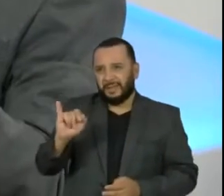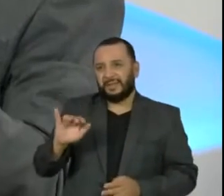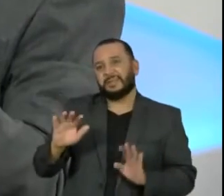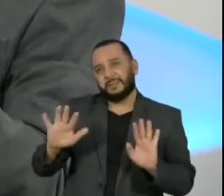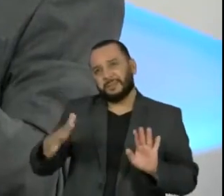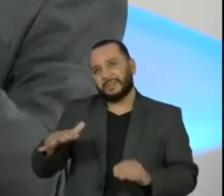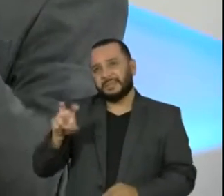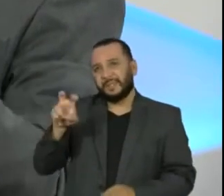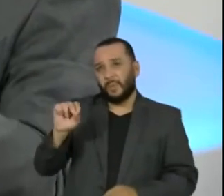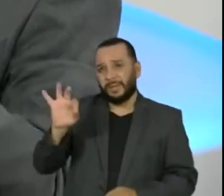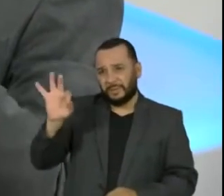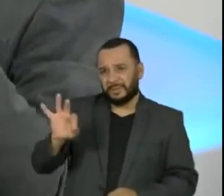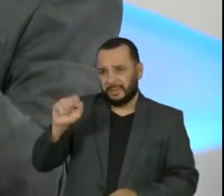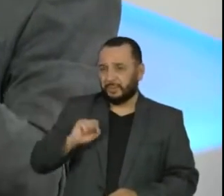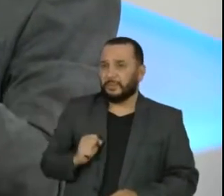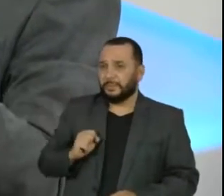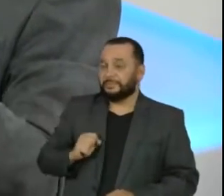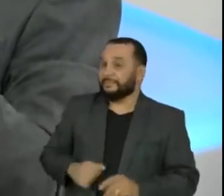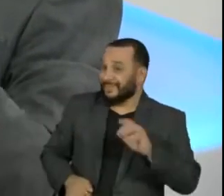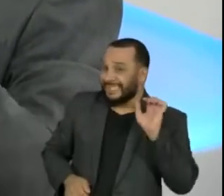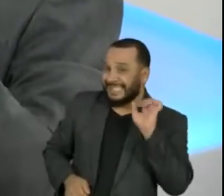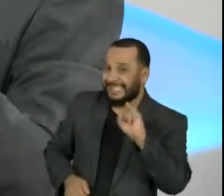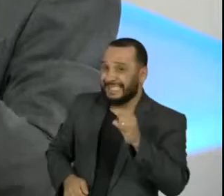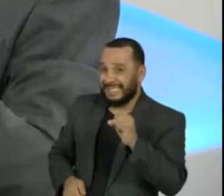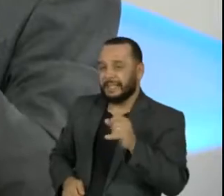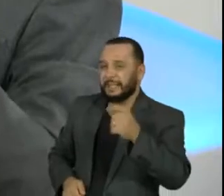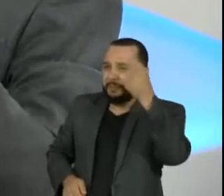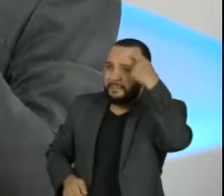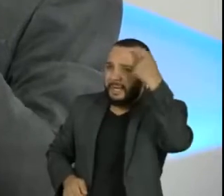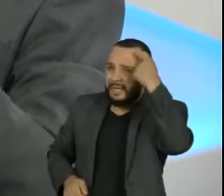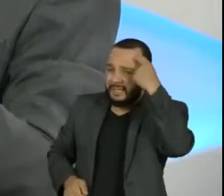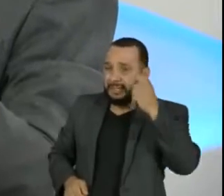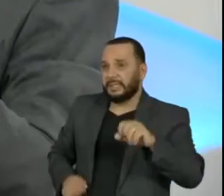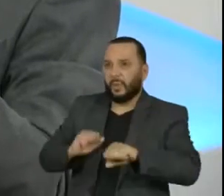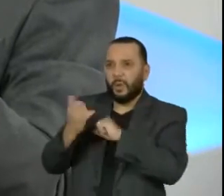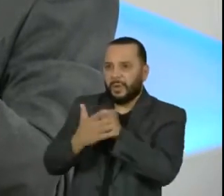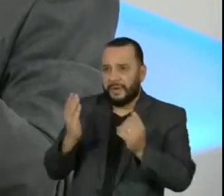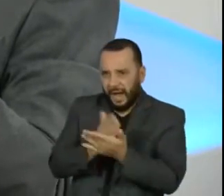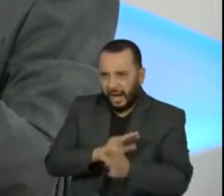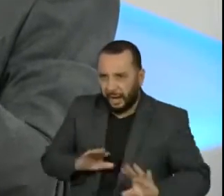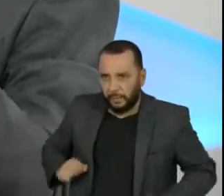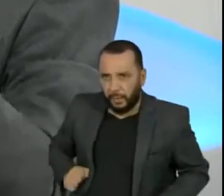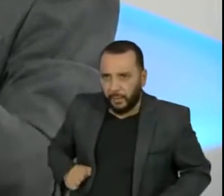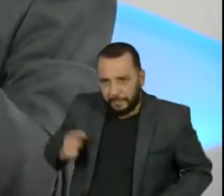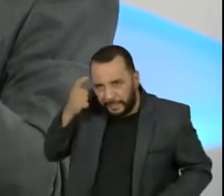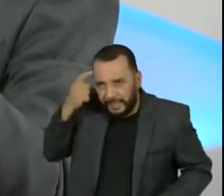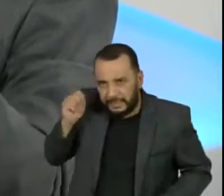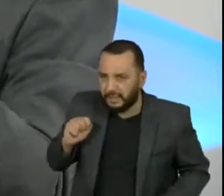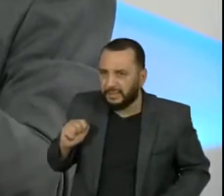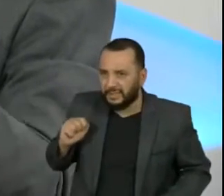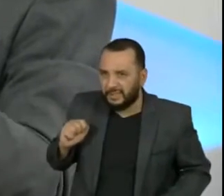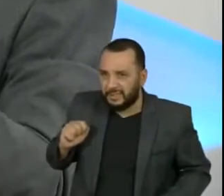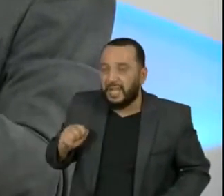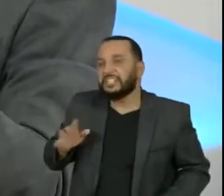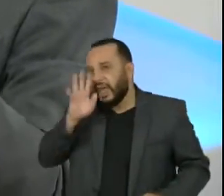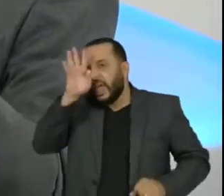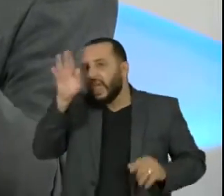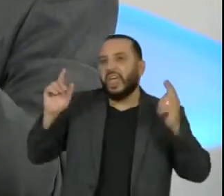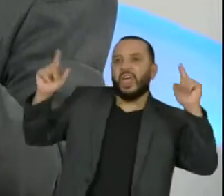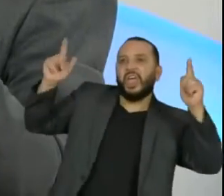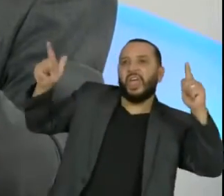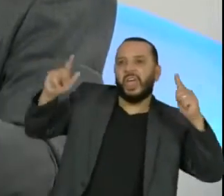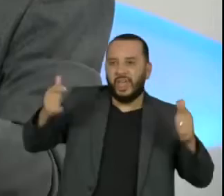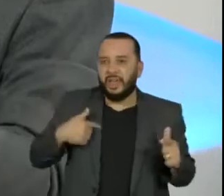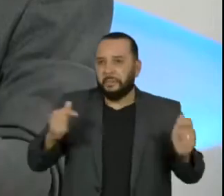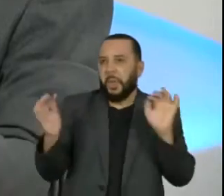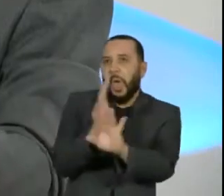que eu falei. Se estão achando que a doença acabou, eu fecho tudo de novo. E disse em